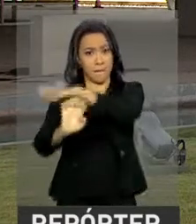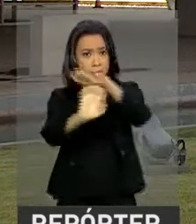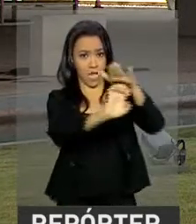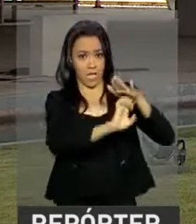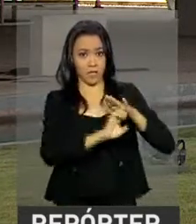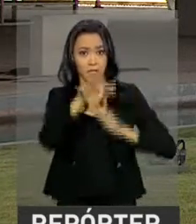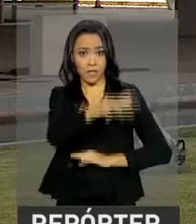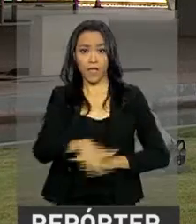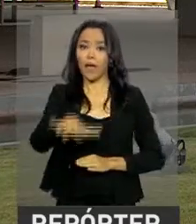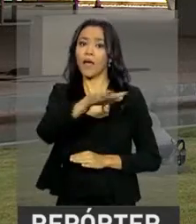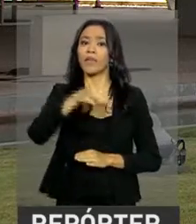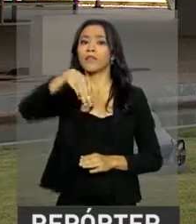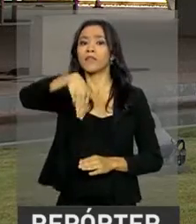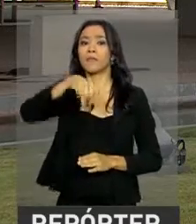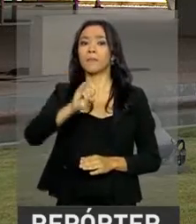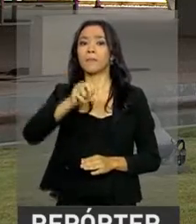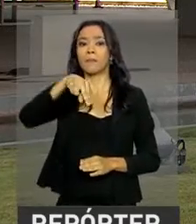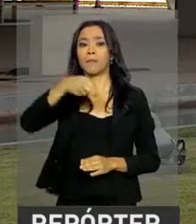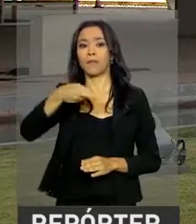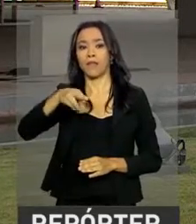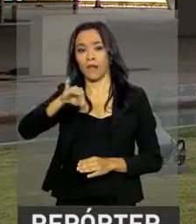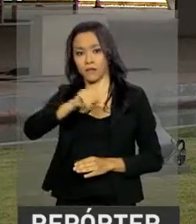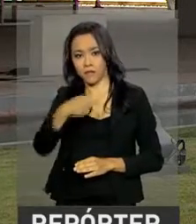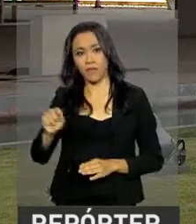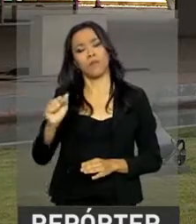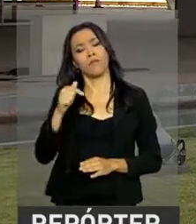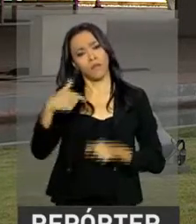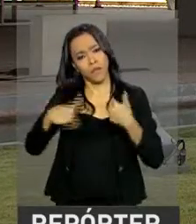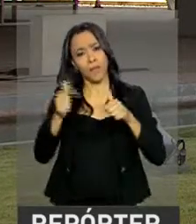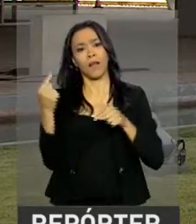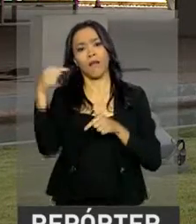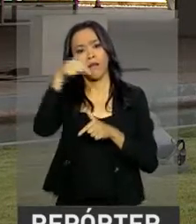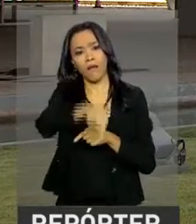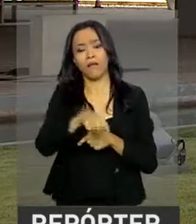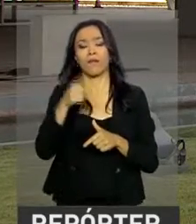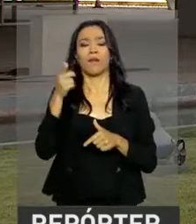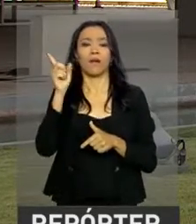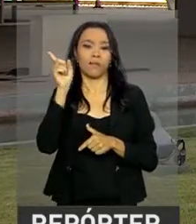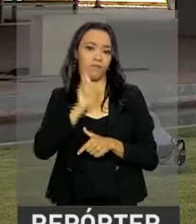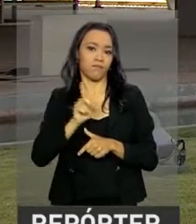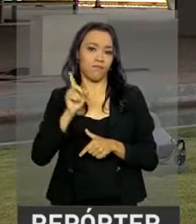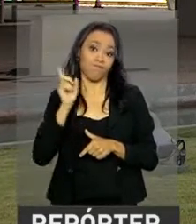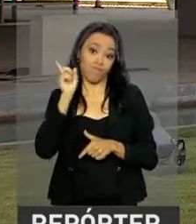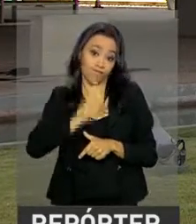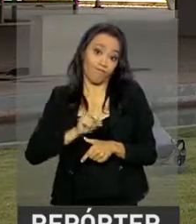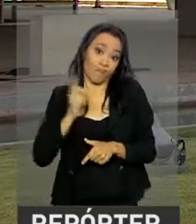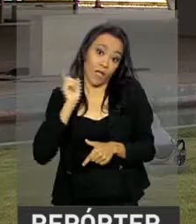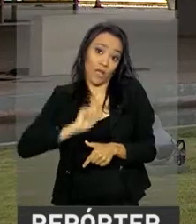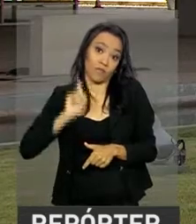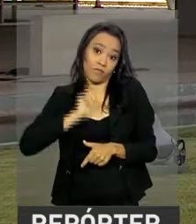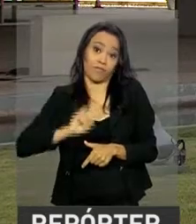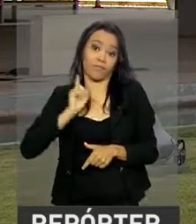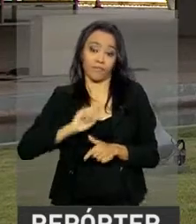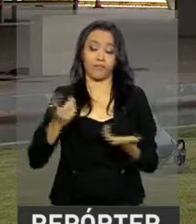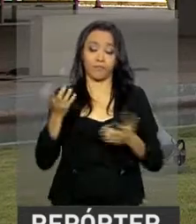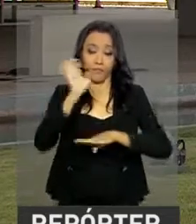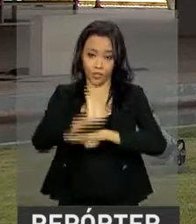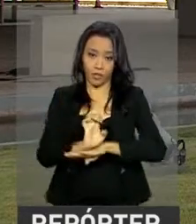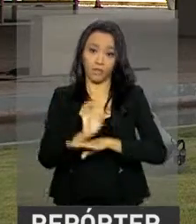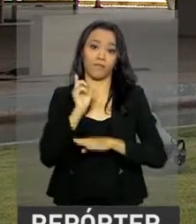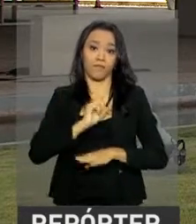que operam lá na região. Durante esse encontro, o presidente Michel Temer reforçou a necessidade, manifestou